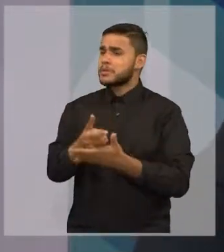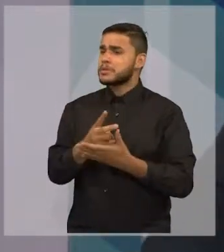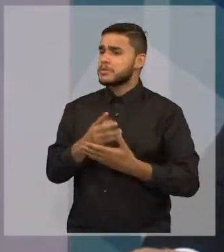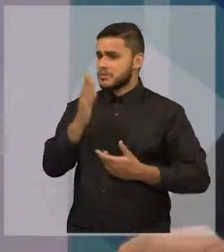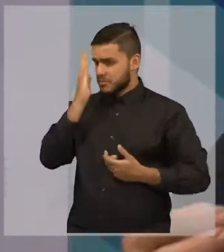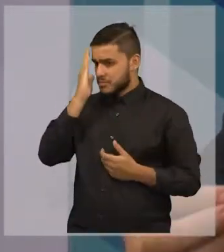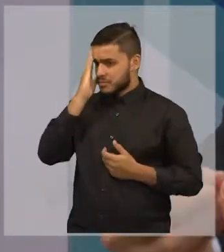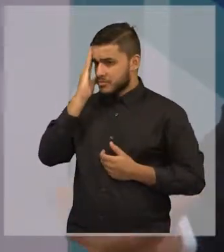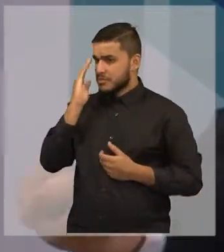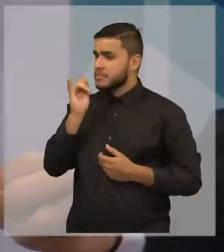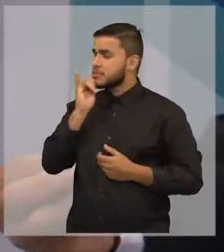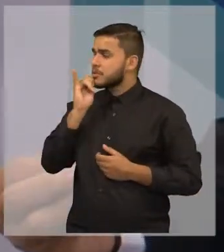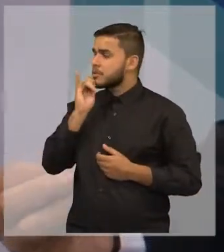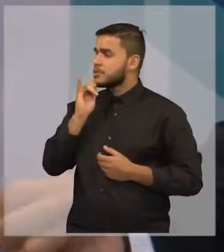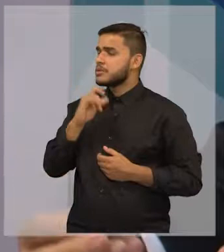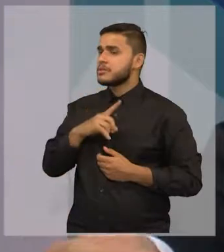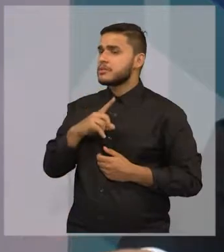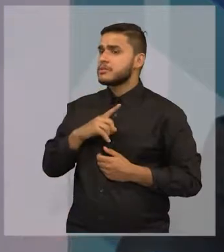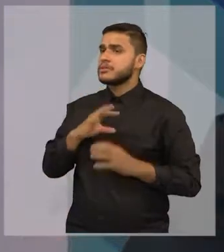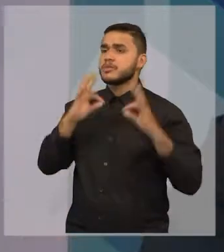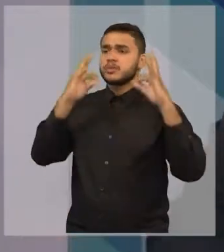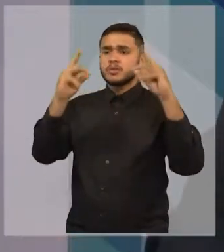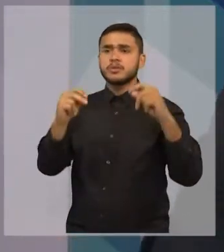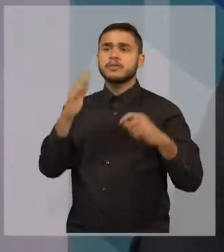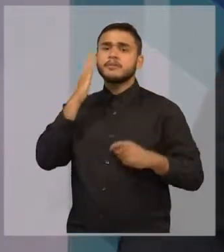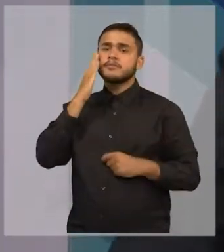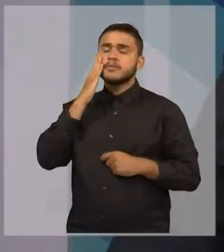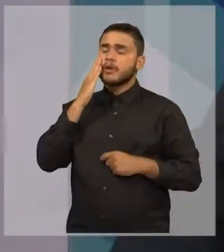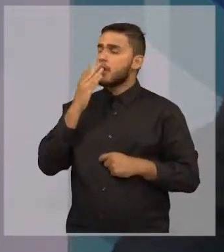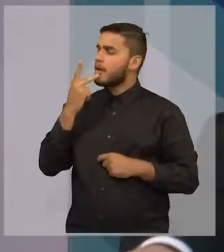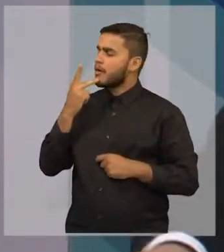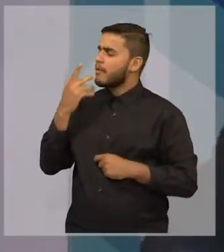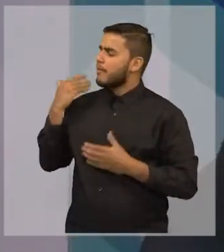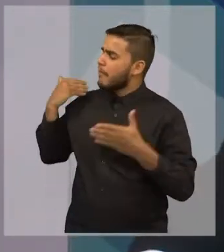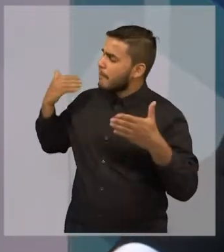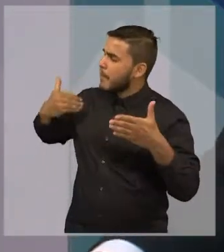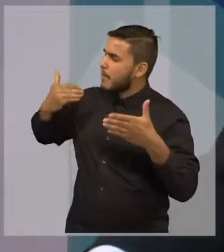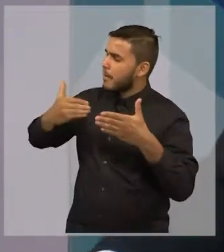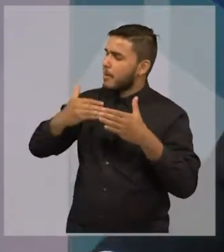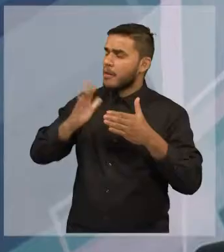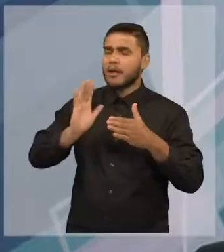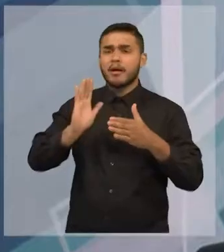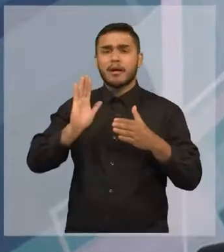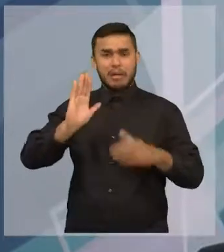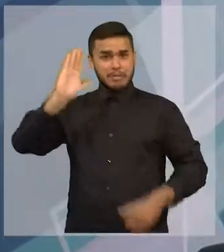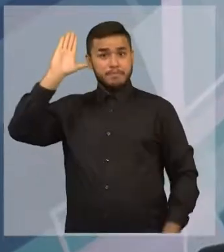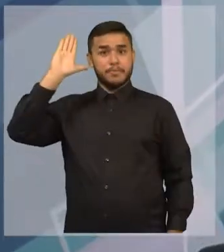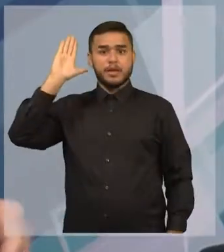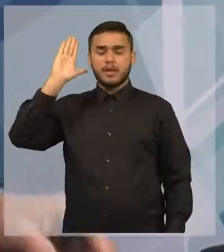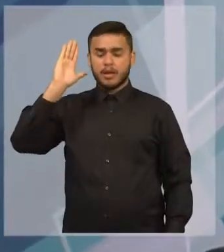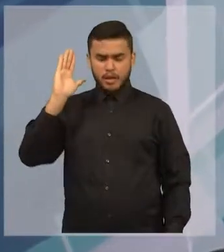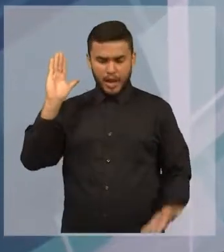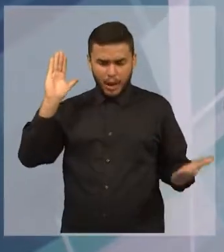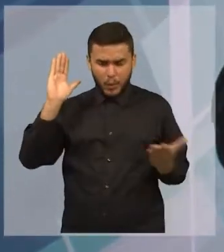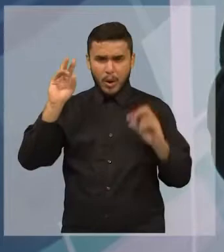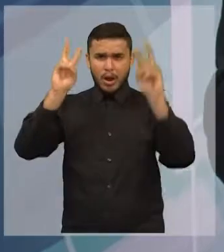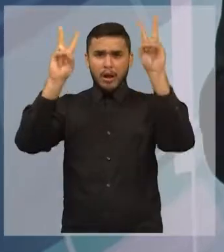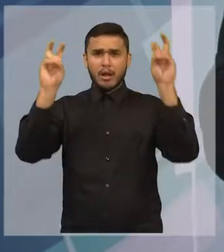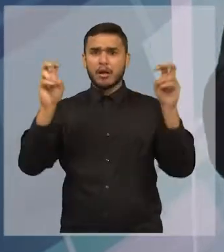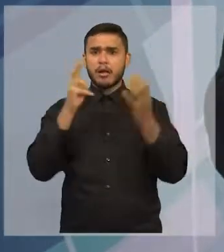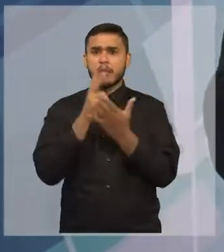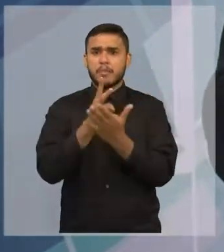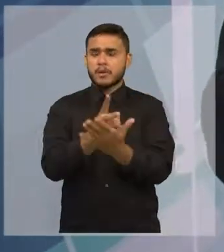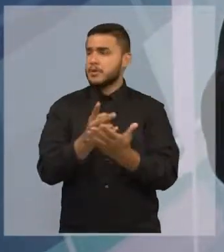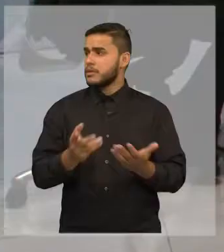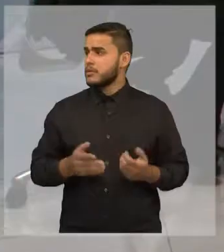o mesmo tipo de narrativa que ele construiu ao longe da campanha, ele não deixou...